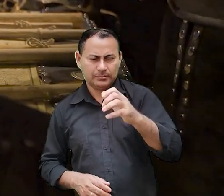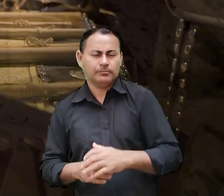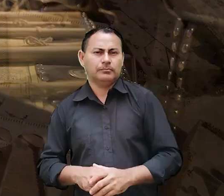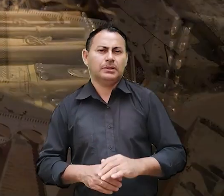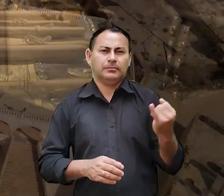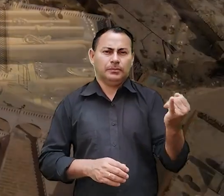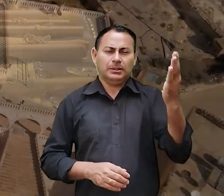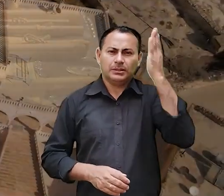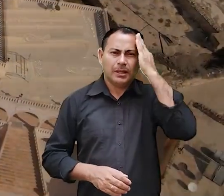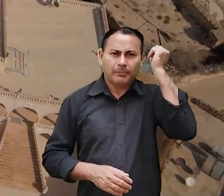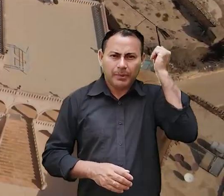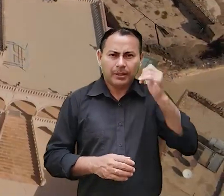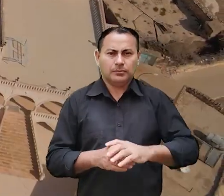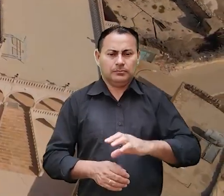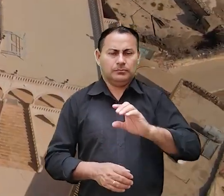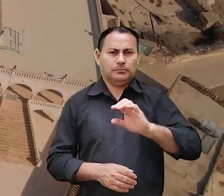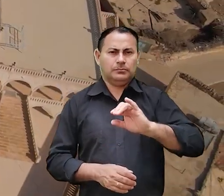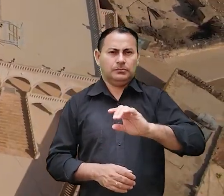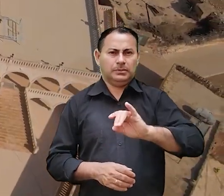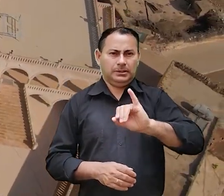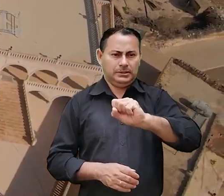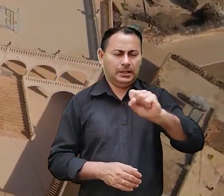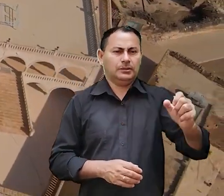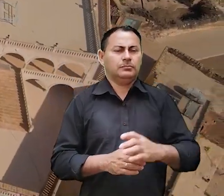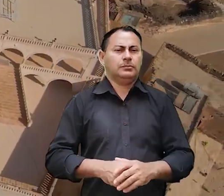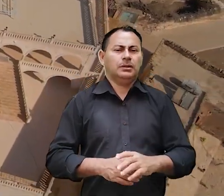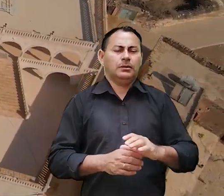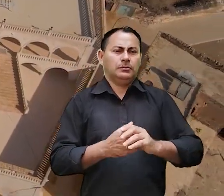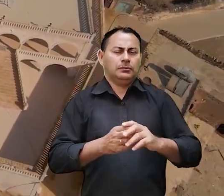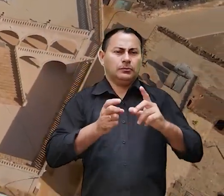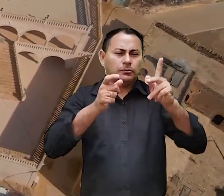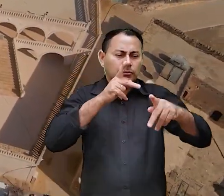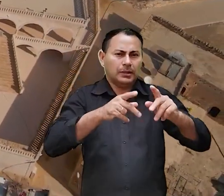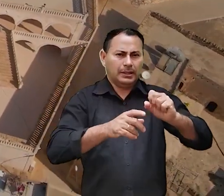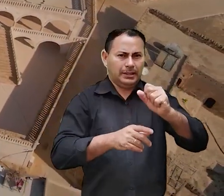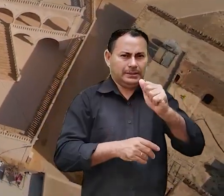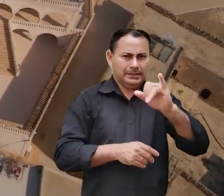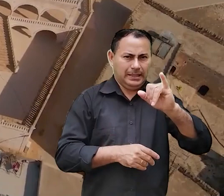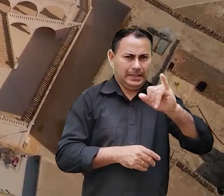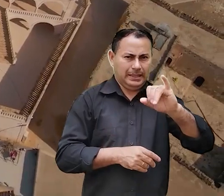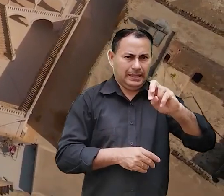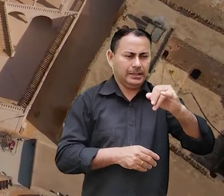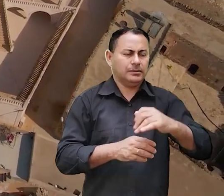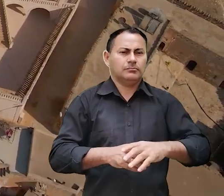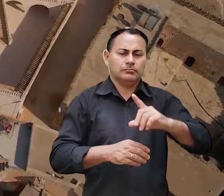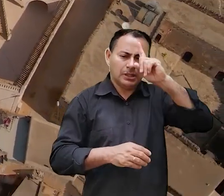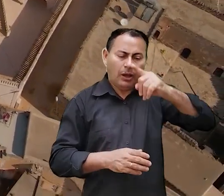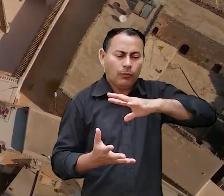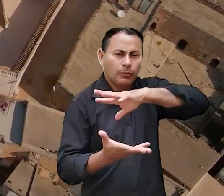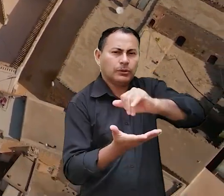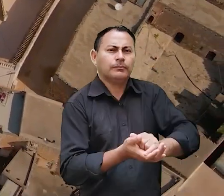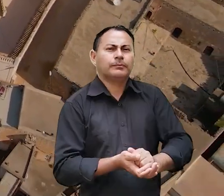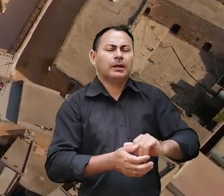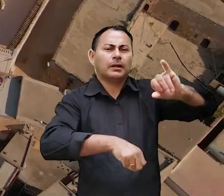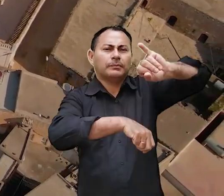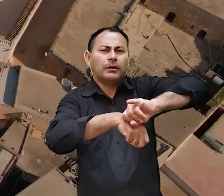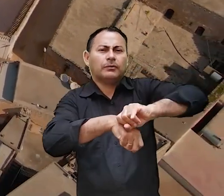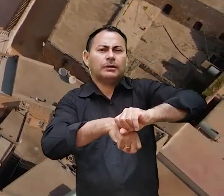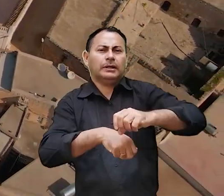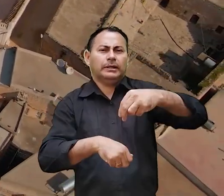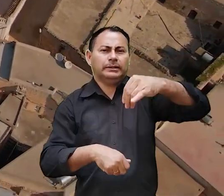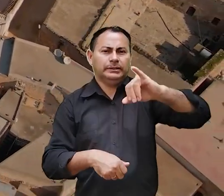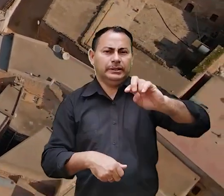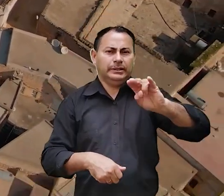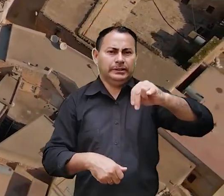Isaías viveu durante o período em que os assírios dominavam o mundo a capital da assíria era nínive Isaías viveu no período